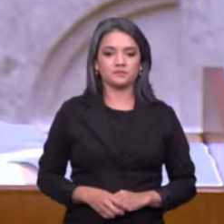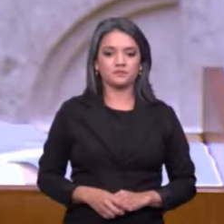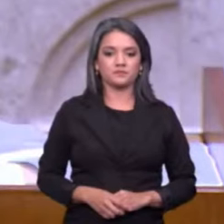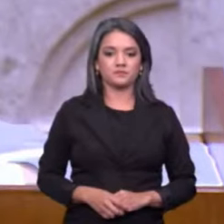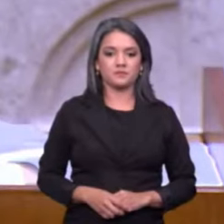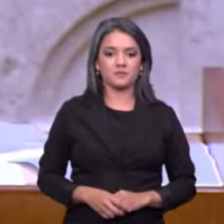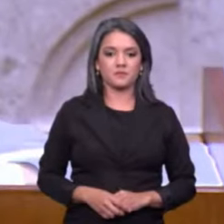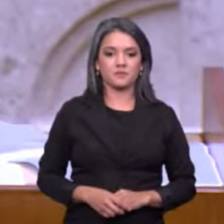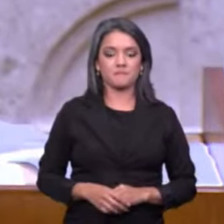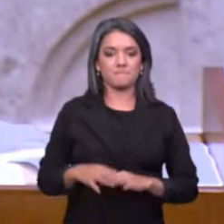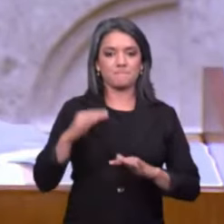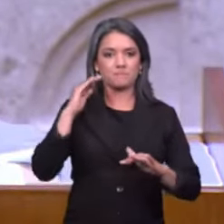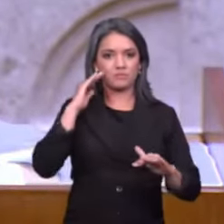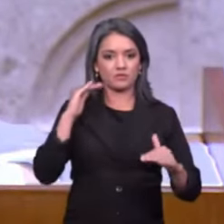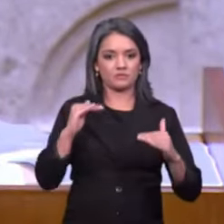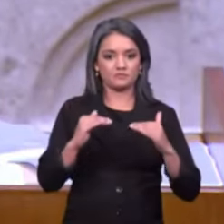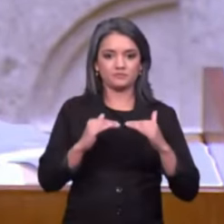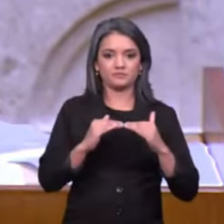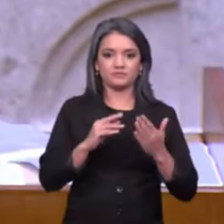o relator